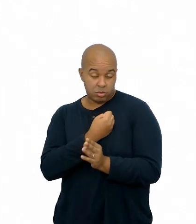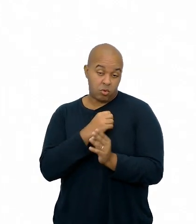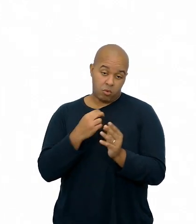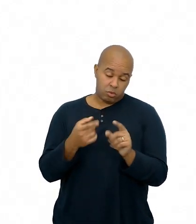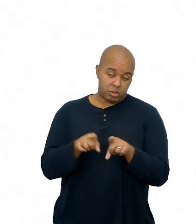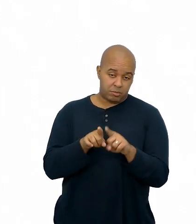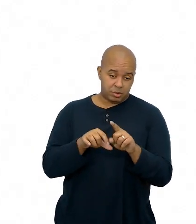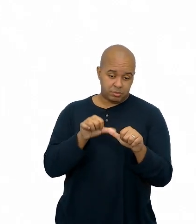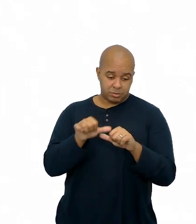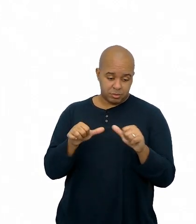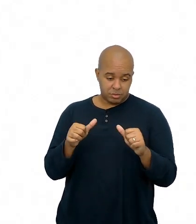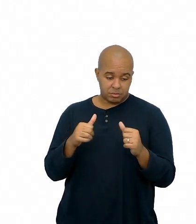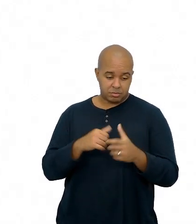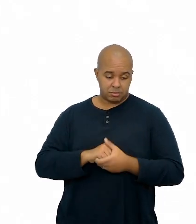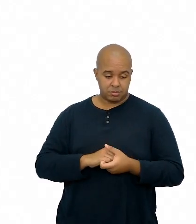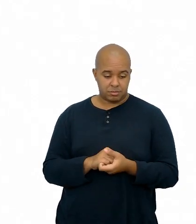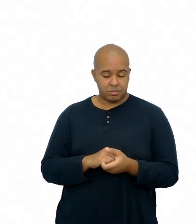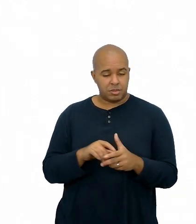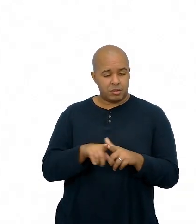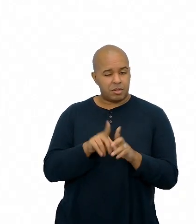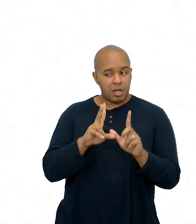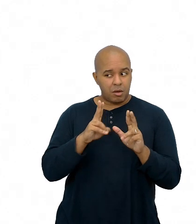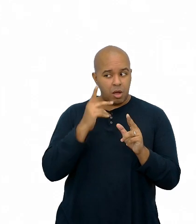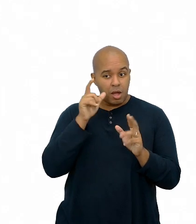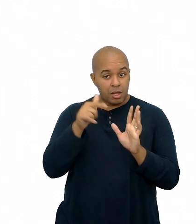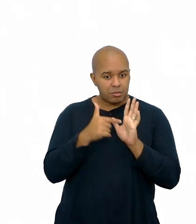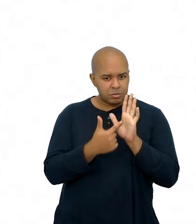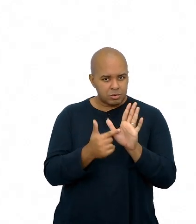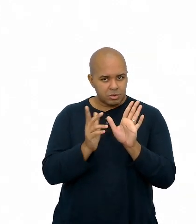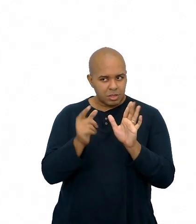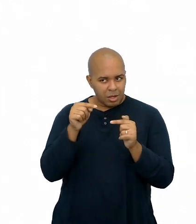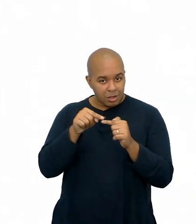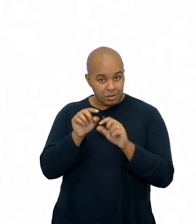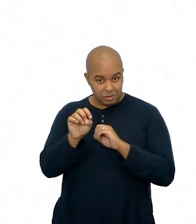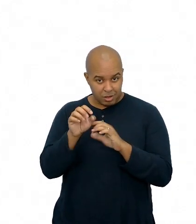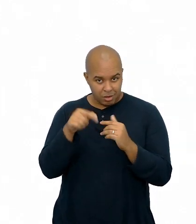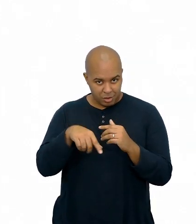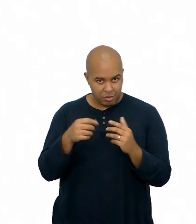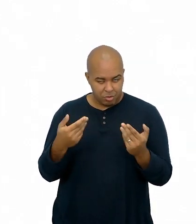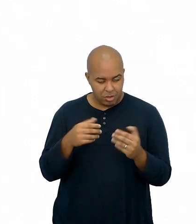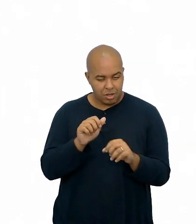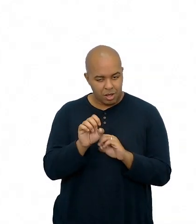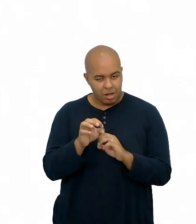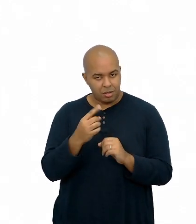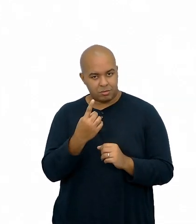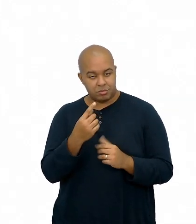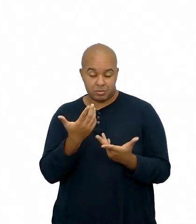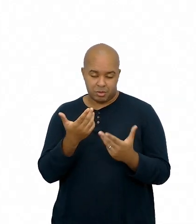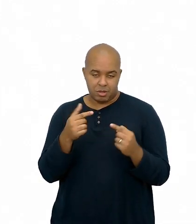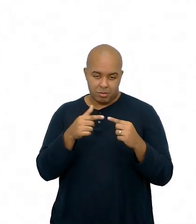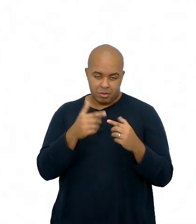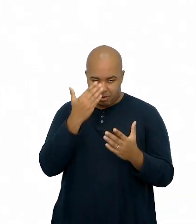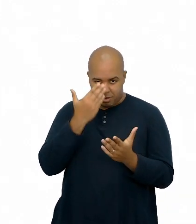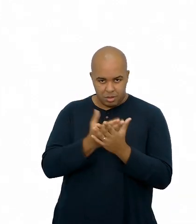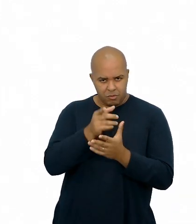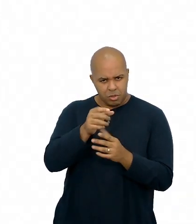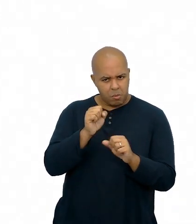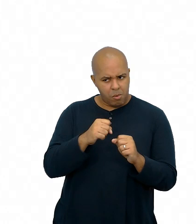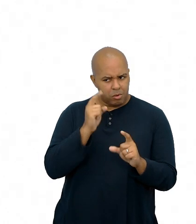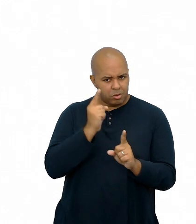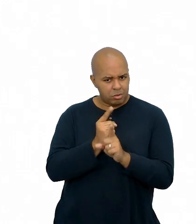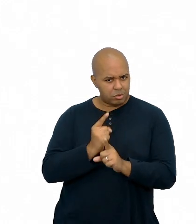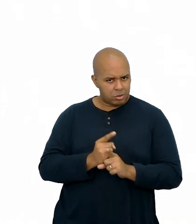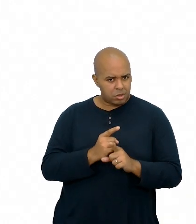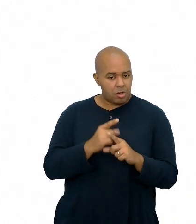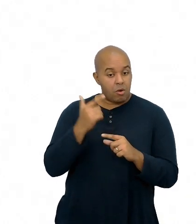ou multiplicativas, como as que mostramos nesta aula, né, na aula 1. Então, com certeza, você poderá